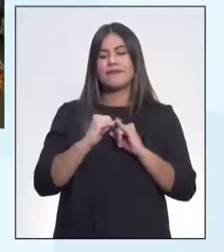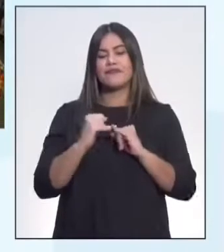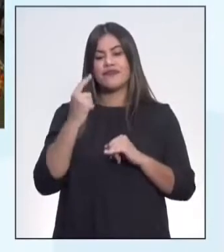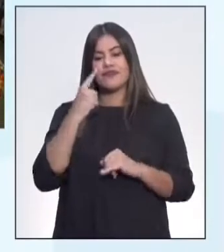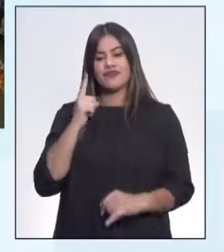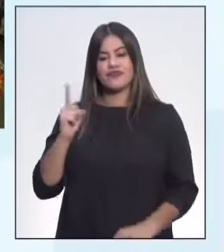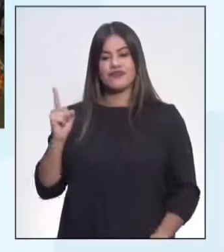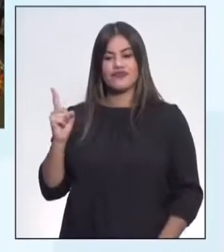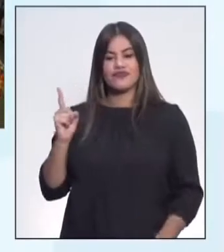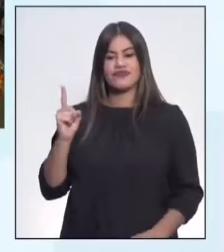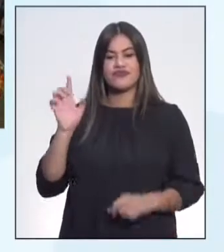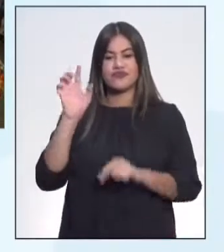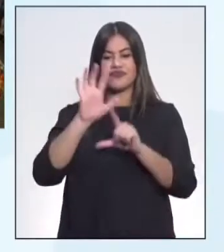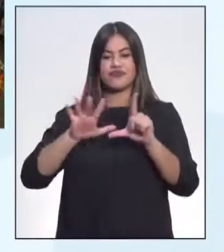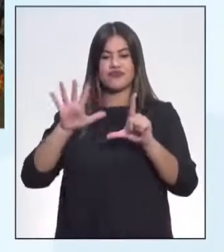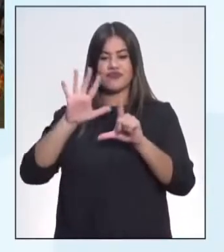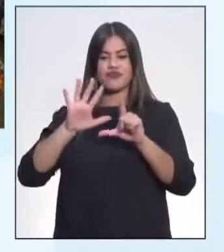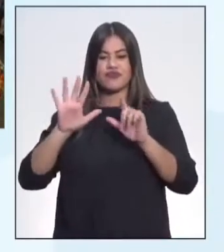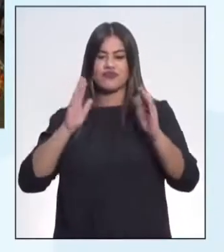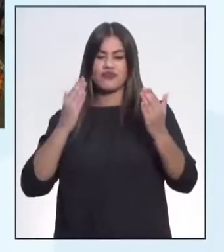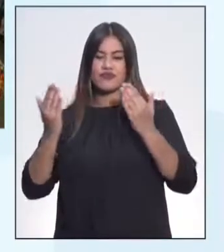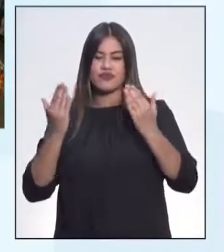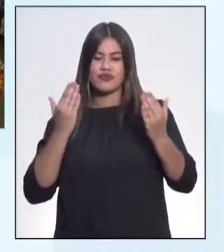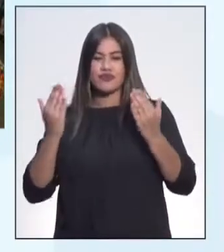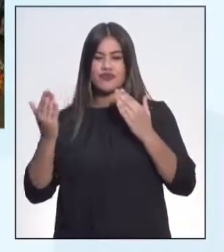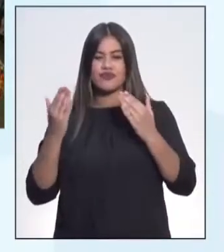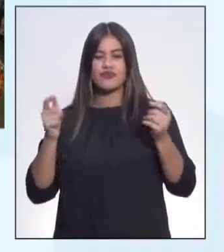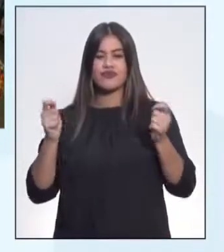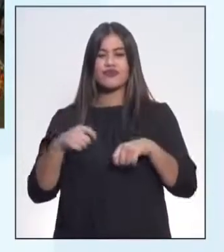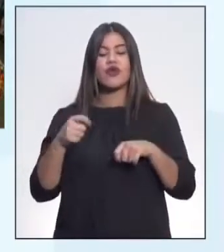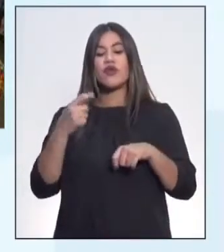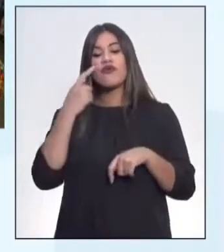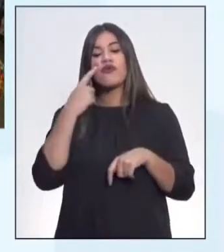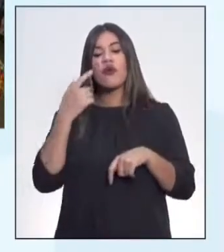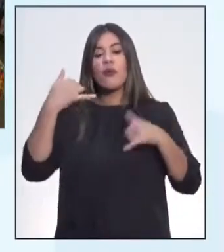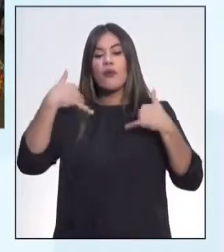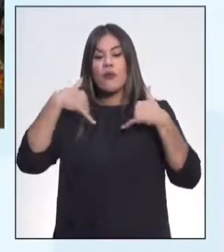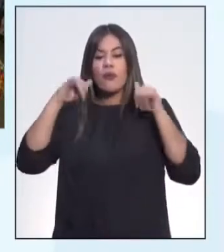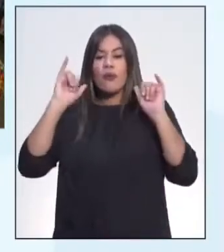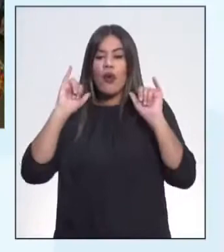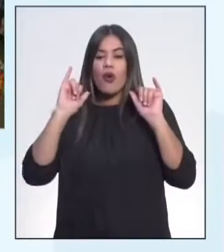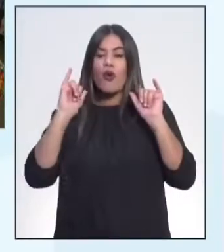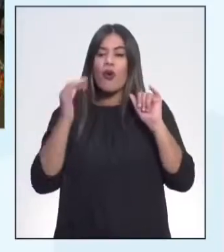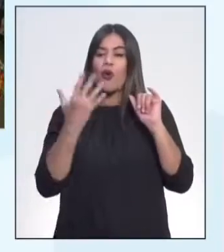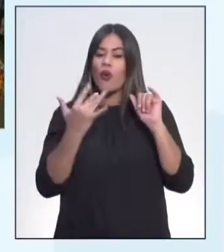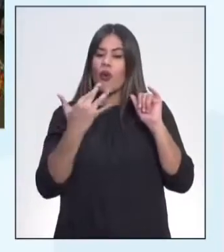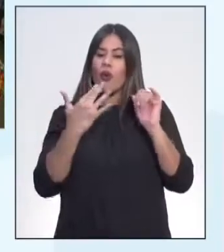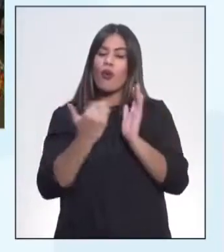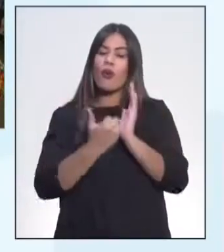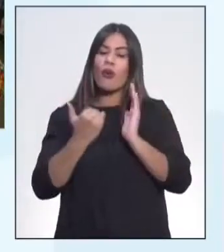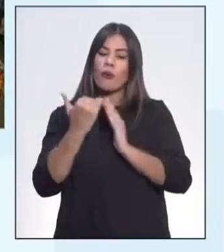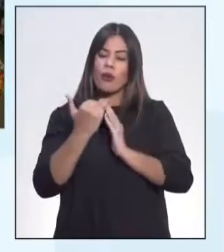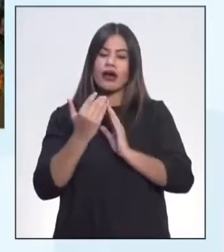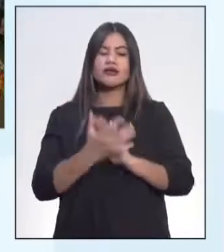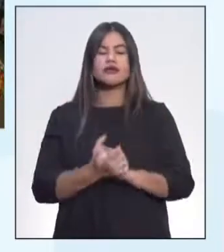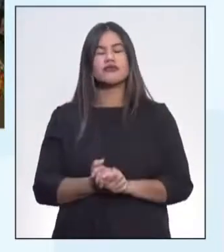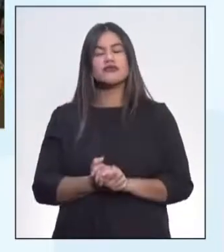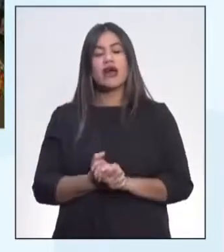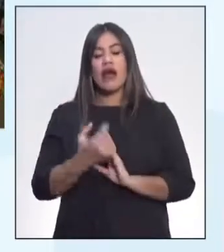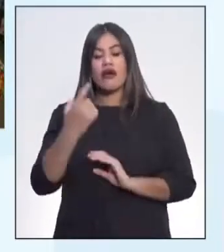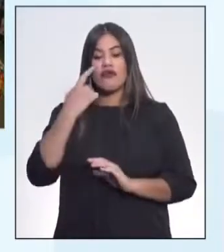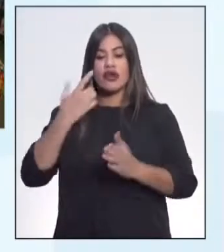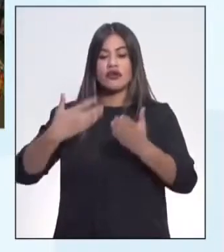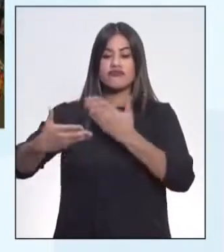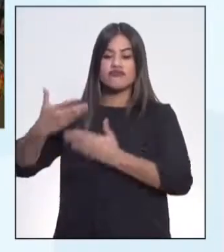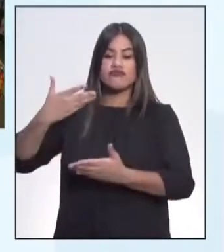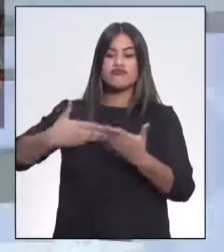verem. Às vezes, assim, os bois também eles são mais coloridinhos também, mais enfeitados. Eu só quis trazer essa relação para vocês